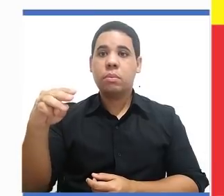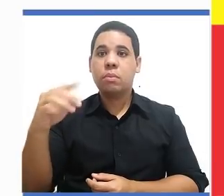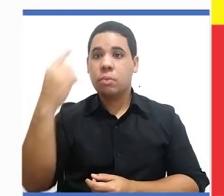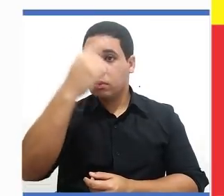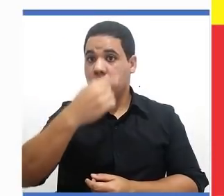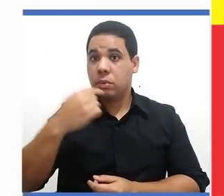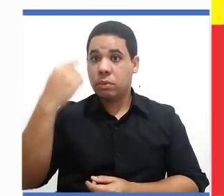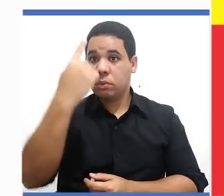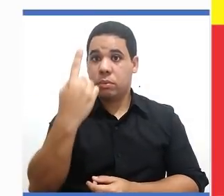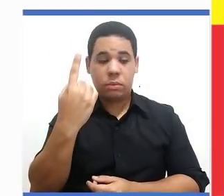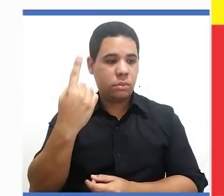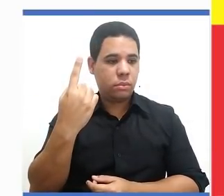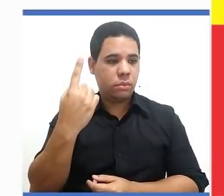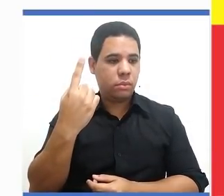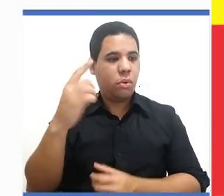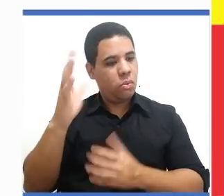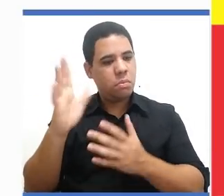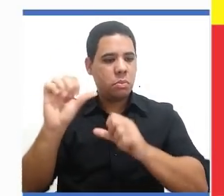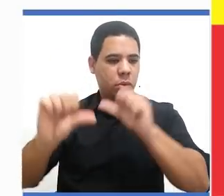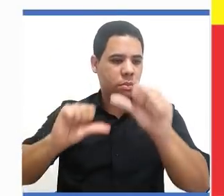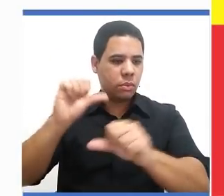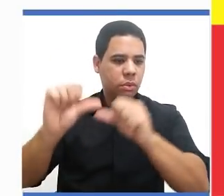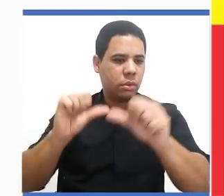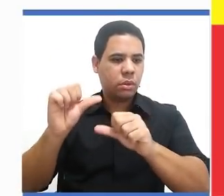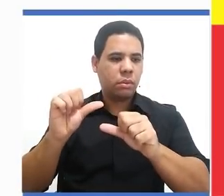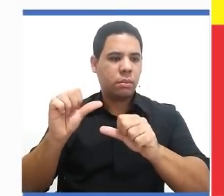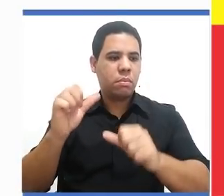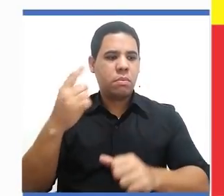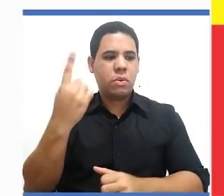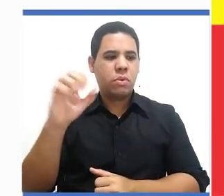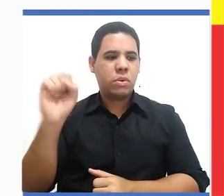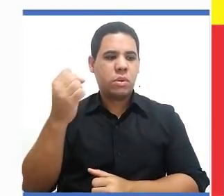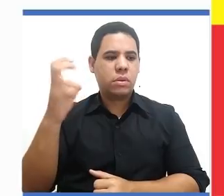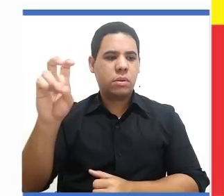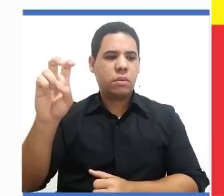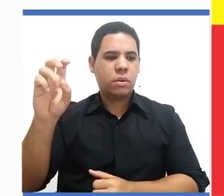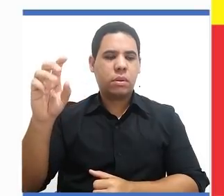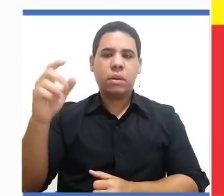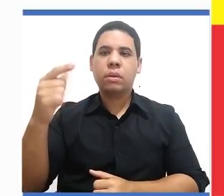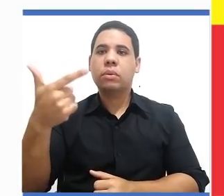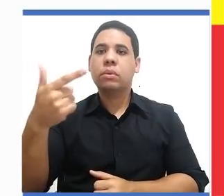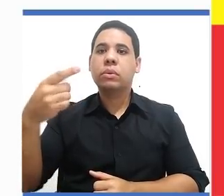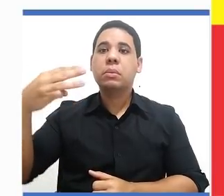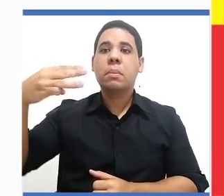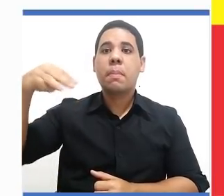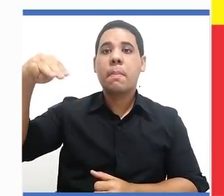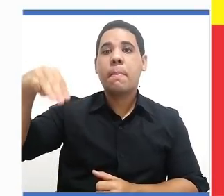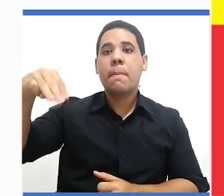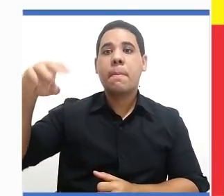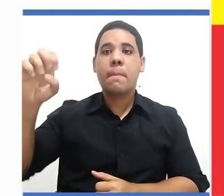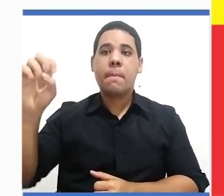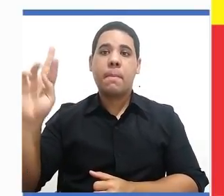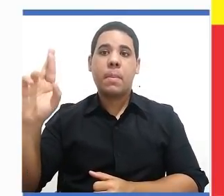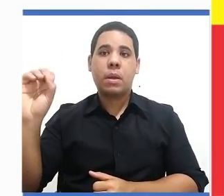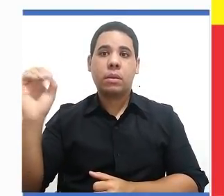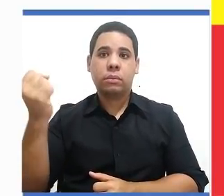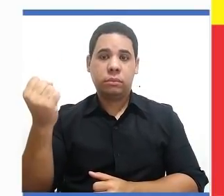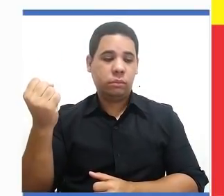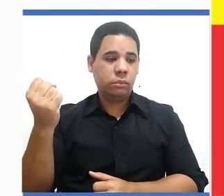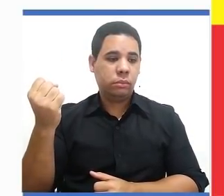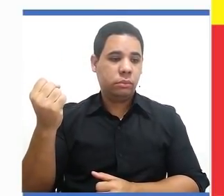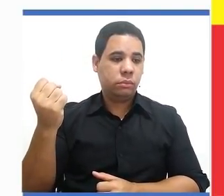1,852 km por hora. Ou então a gente transforma isso para 1.852 metros